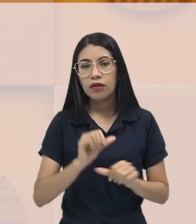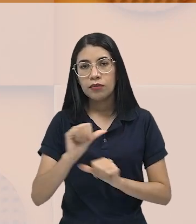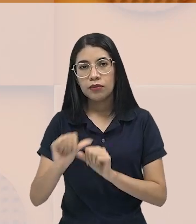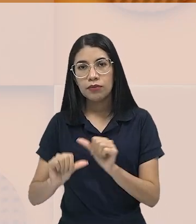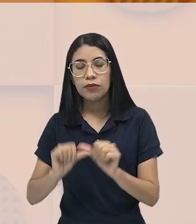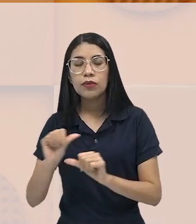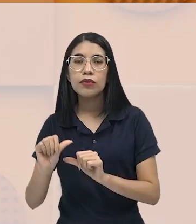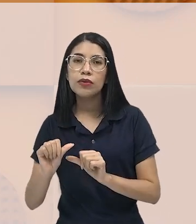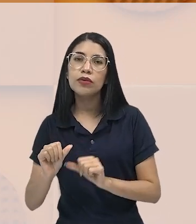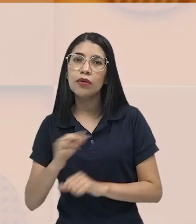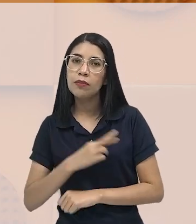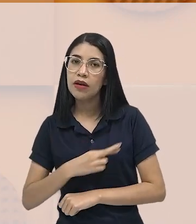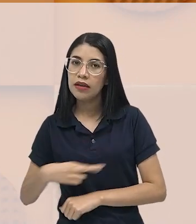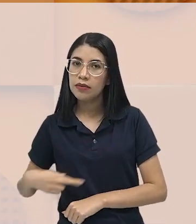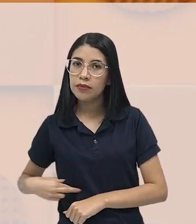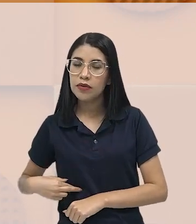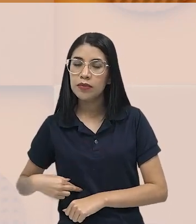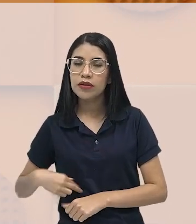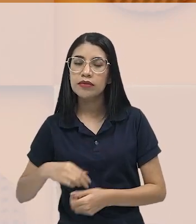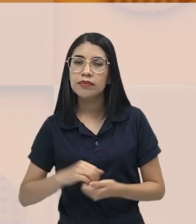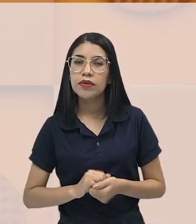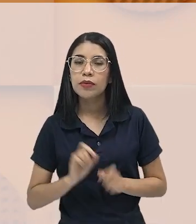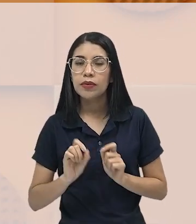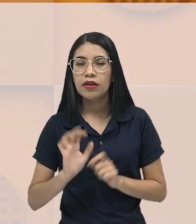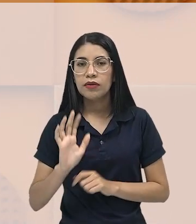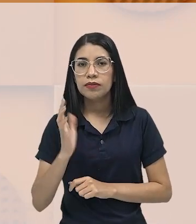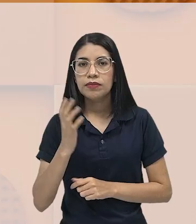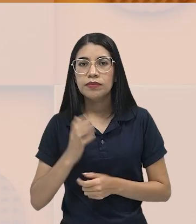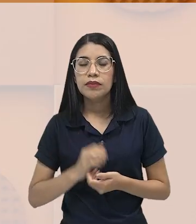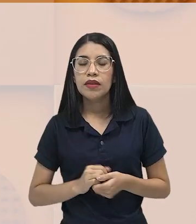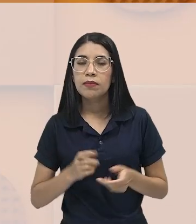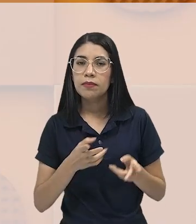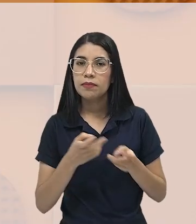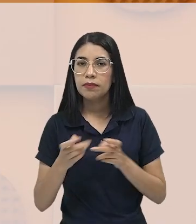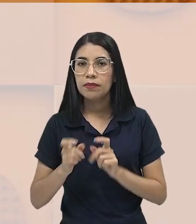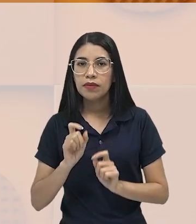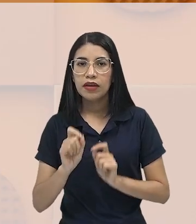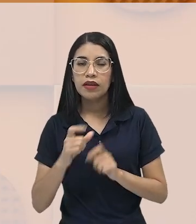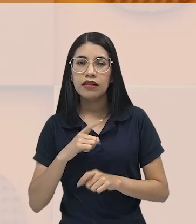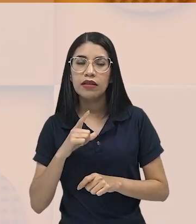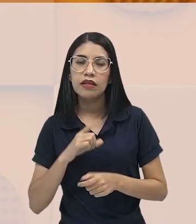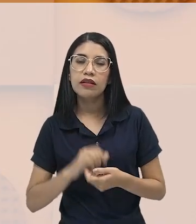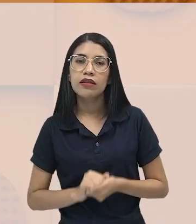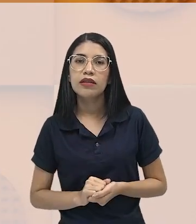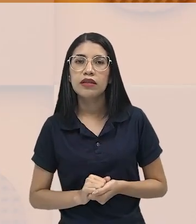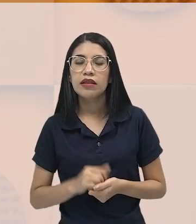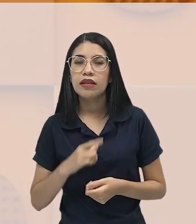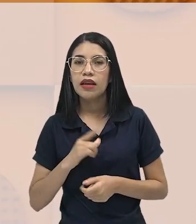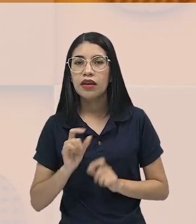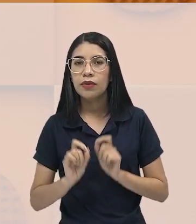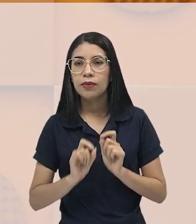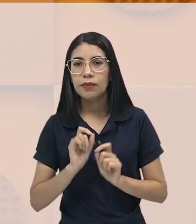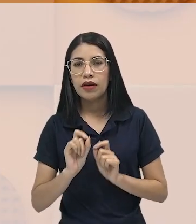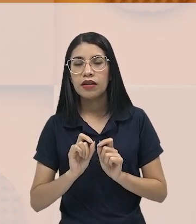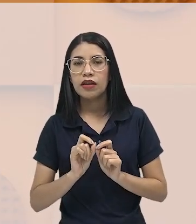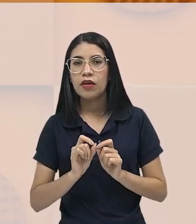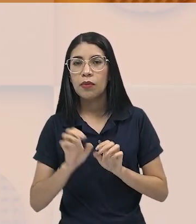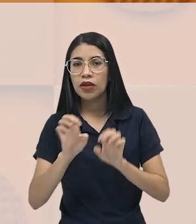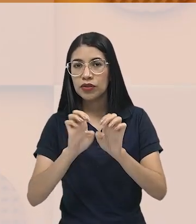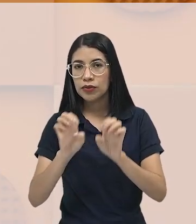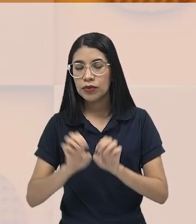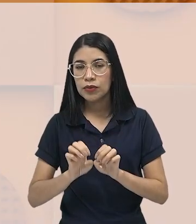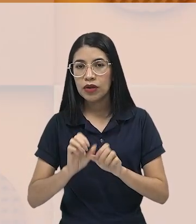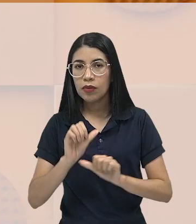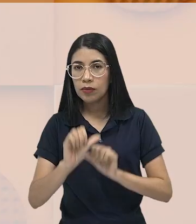Pedro II, depois de 50 anos de Dom Pedro II, vocês percebam que a gente vai ter uma reestruturação